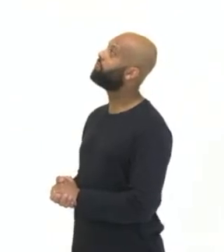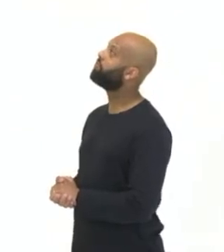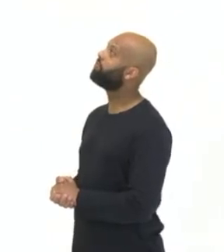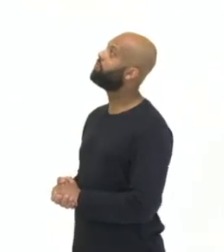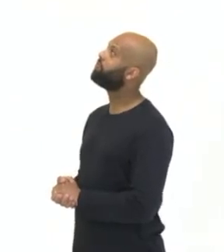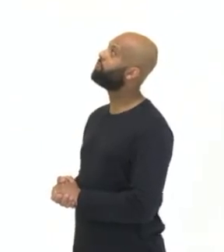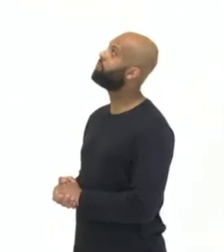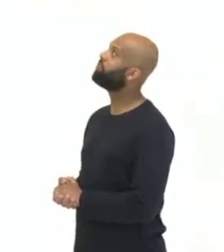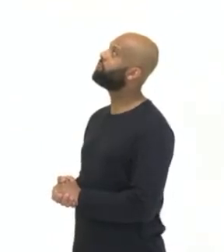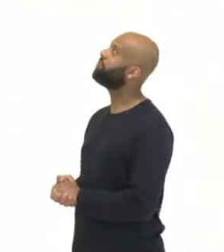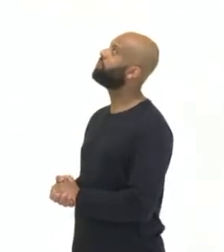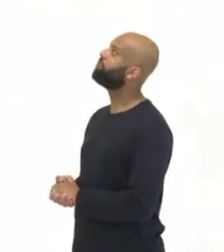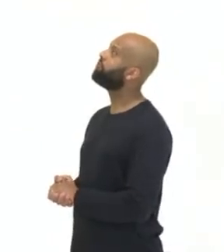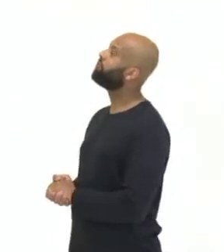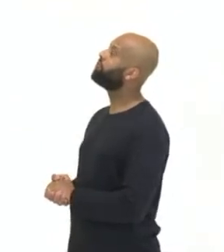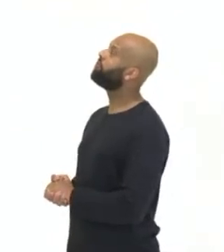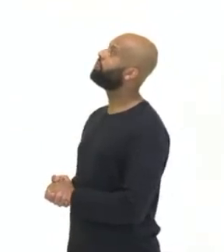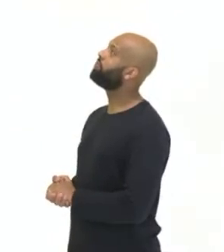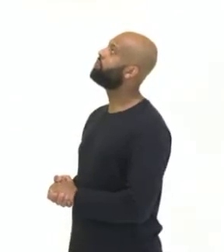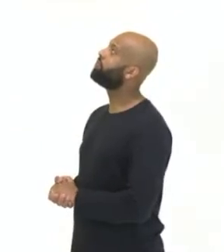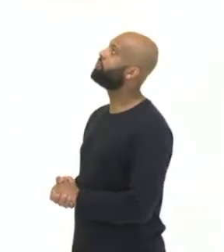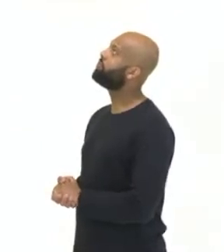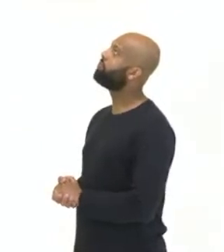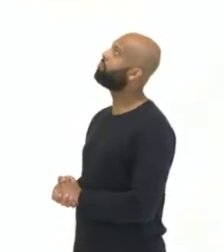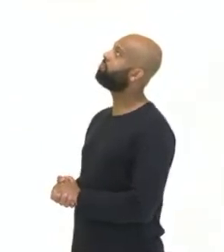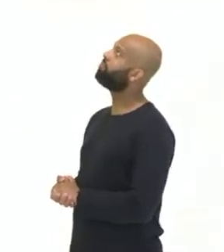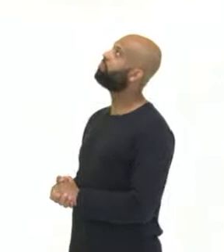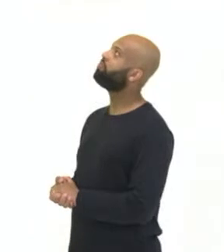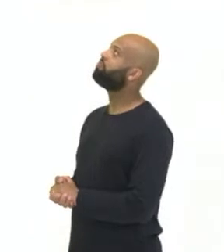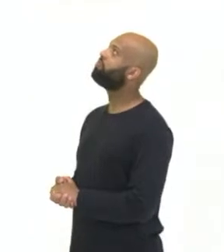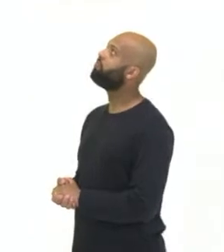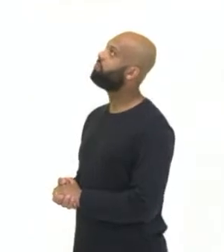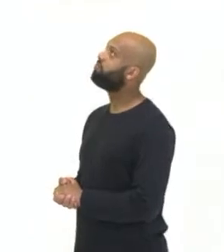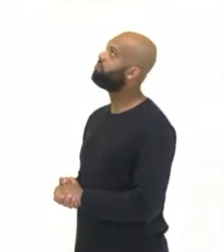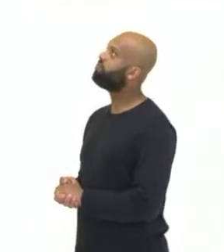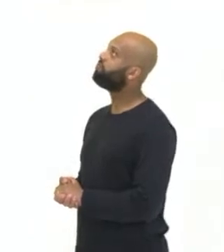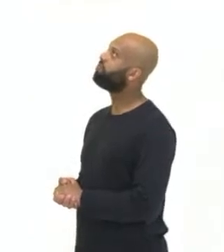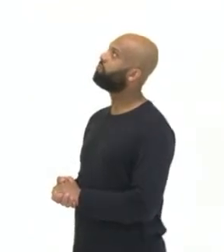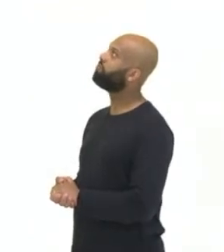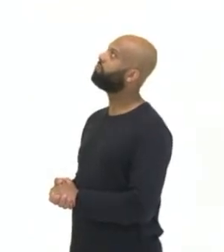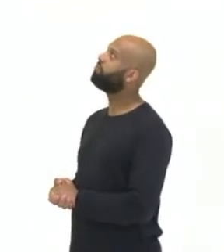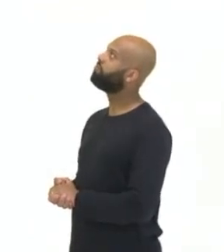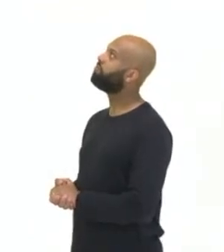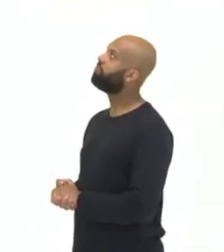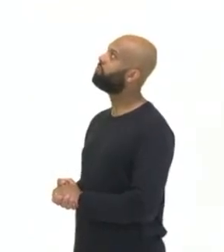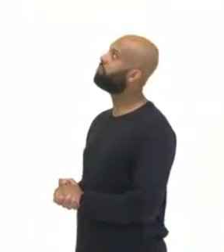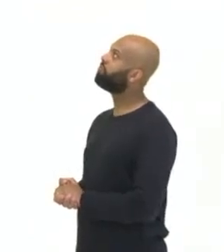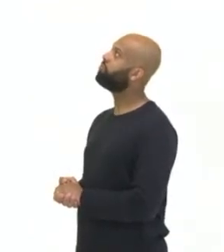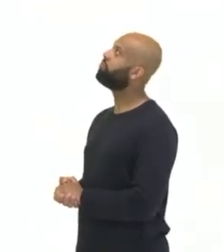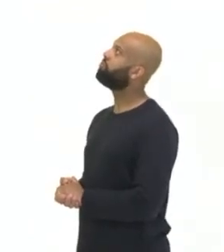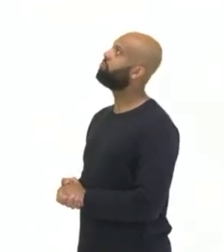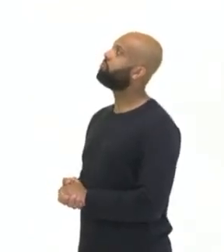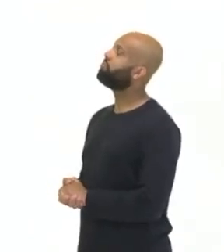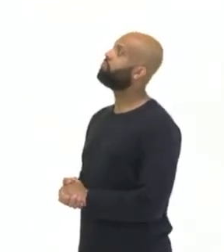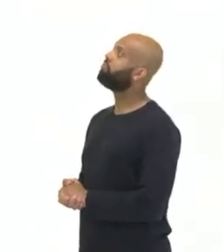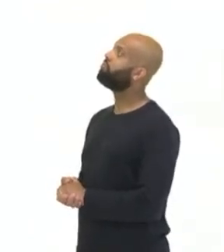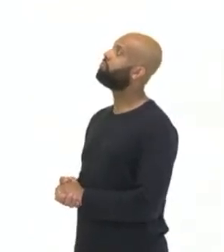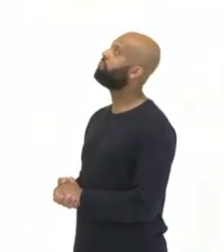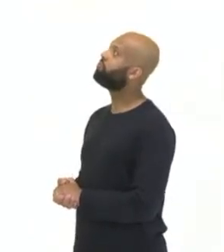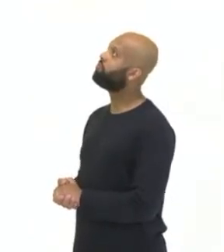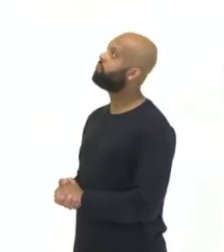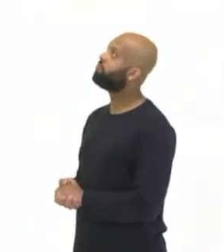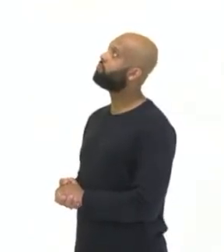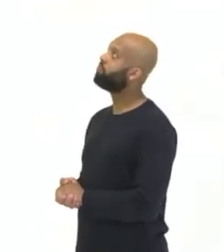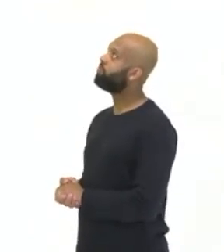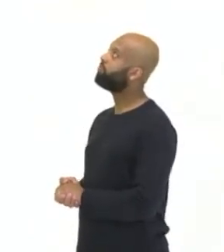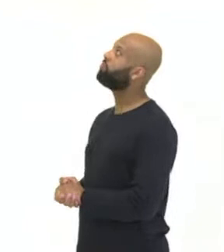trote. Quando, de repente, ouviu fu, fu, fu, pu, bum, fu, fu, fu, pu, bum, chipum. E eis